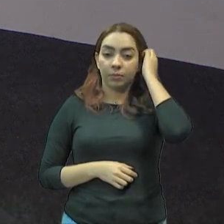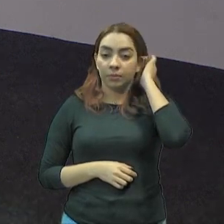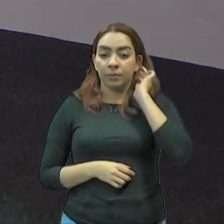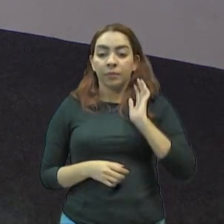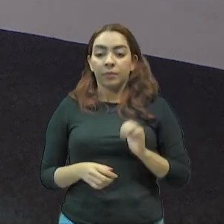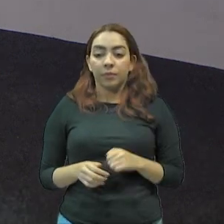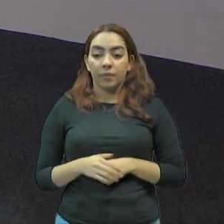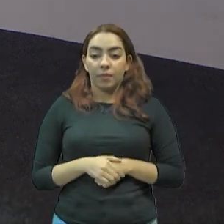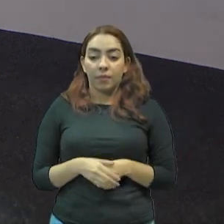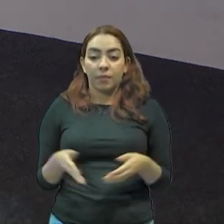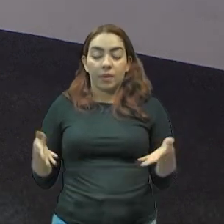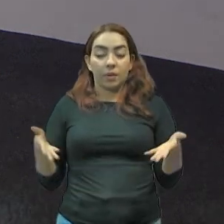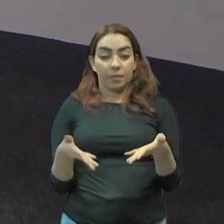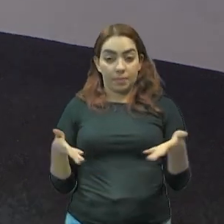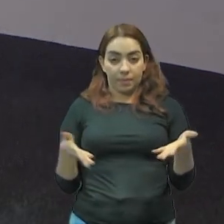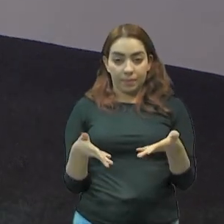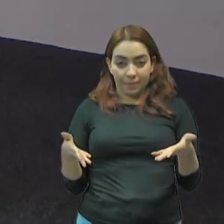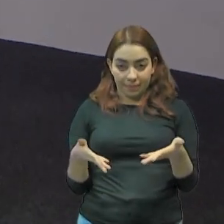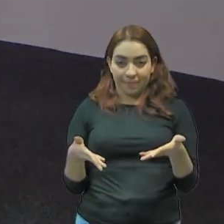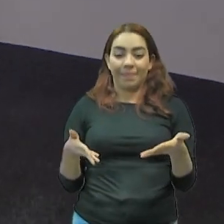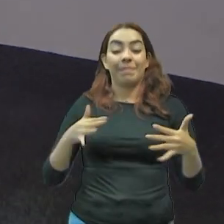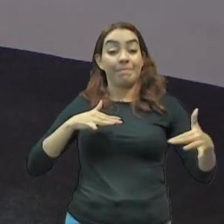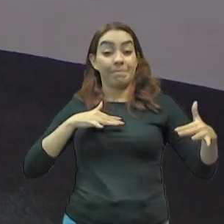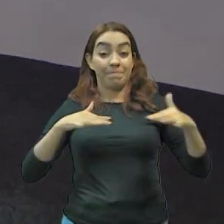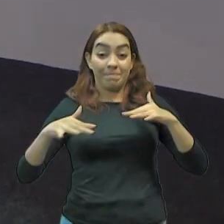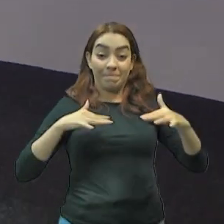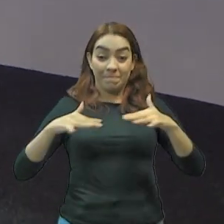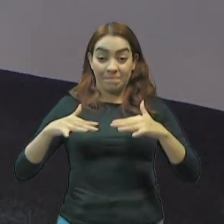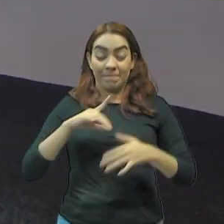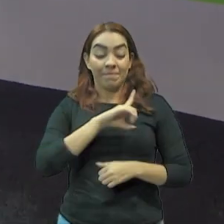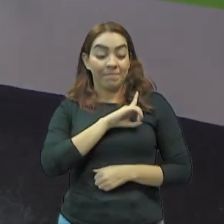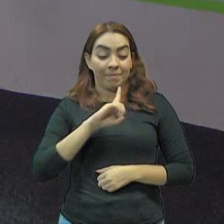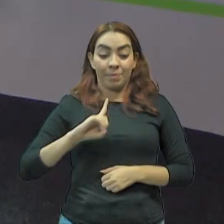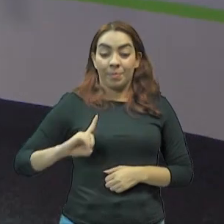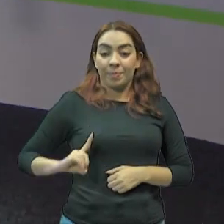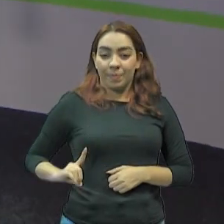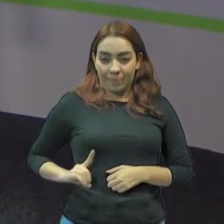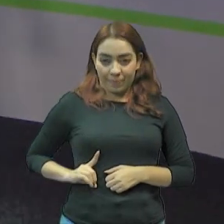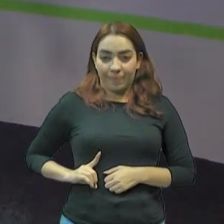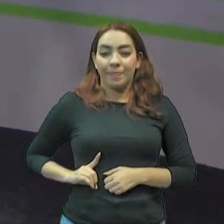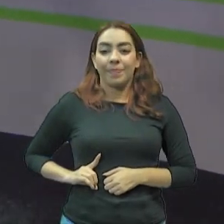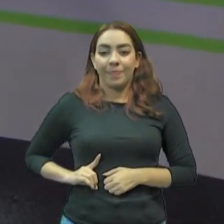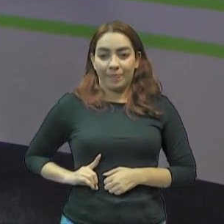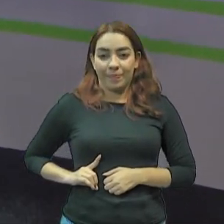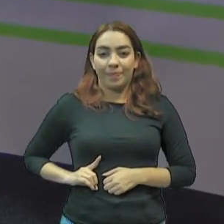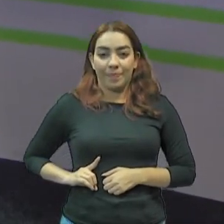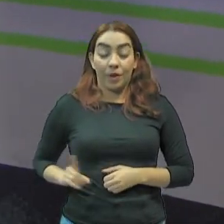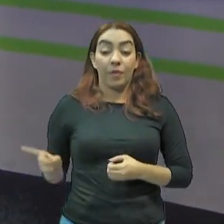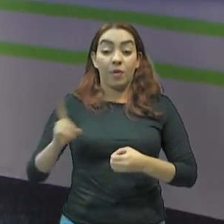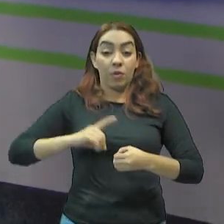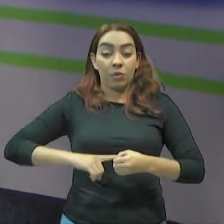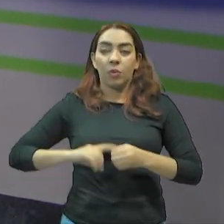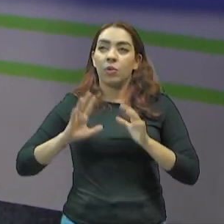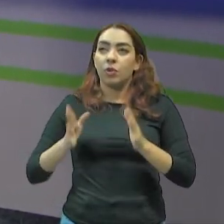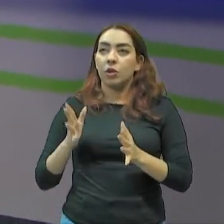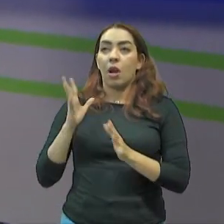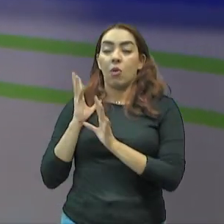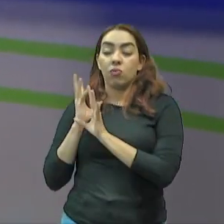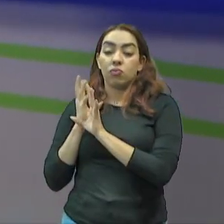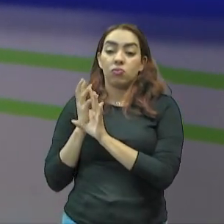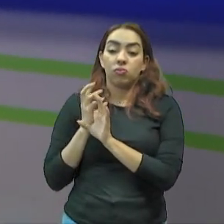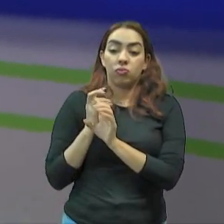com o retorno das atividades parlamentares a Assembleia Legislativa realizou um balanço dos atendimentos dos